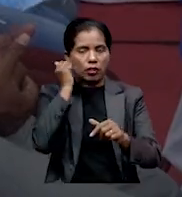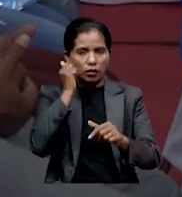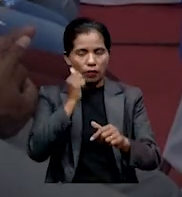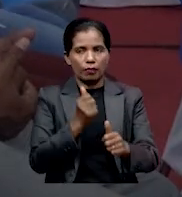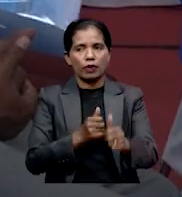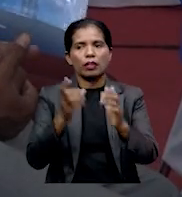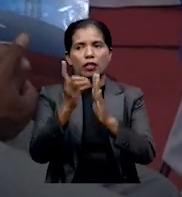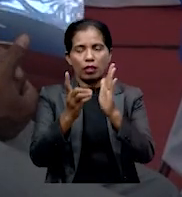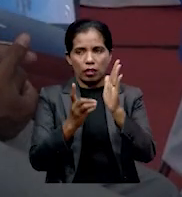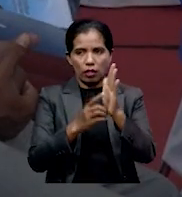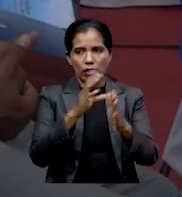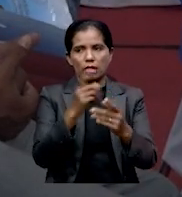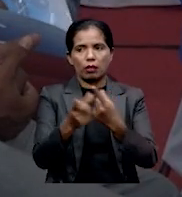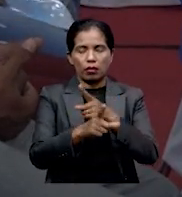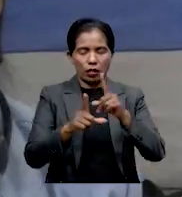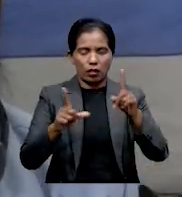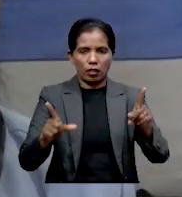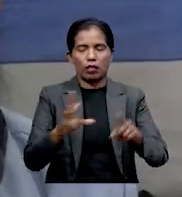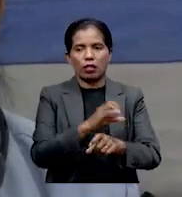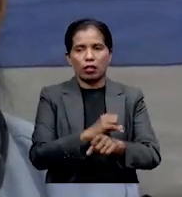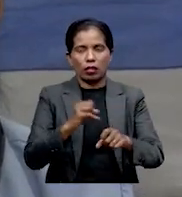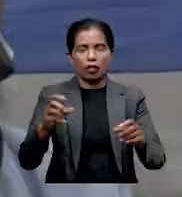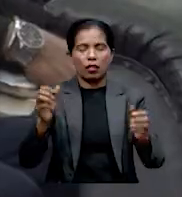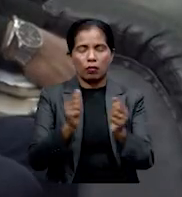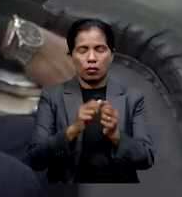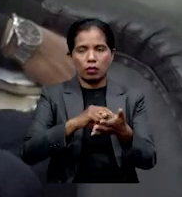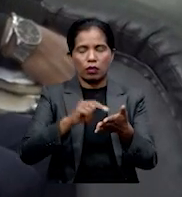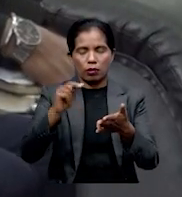se a índice de liberdade de imprensa Timor-Leste ocupa número são recinto e a